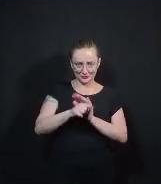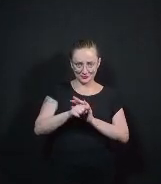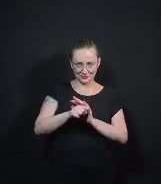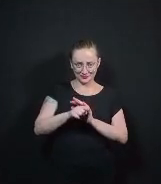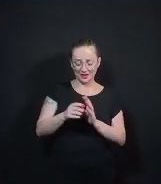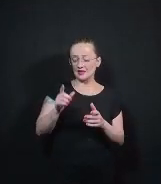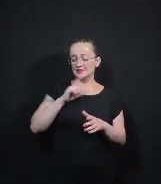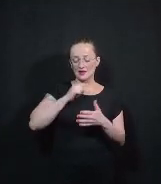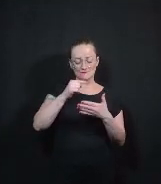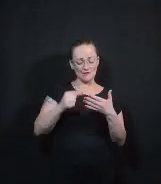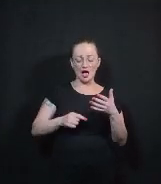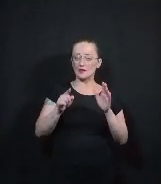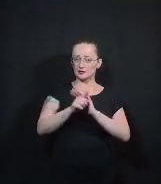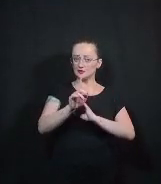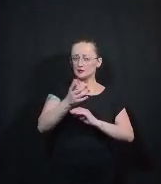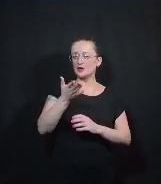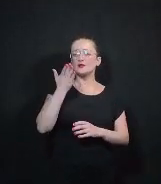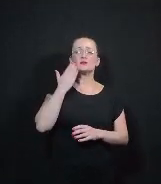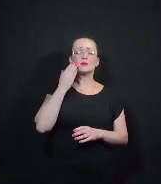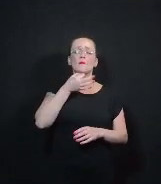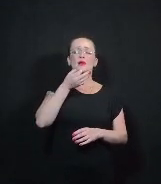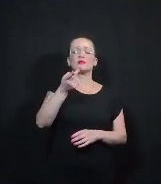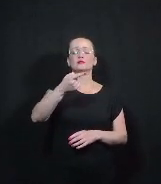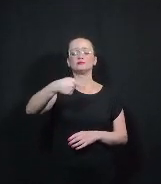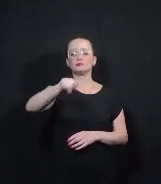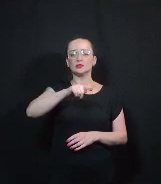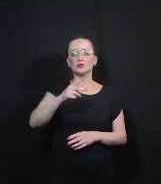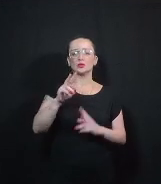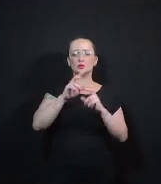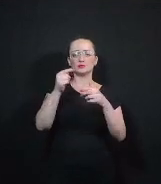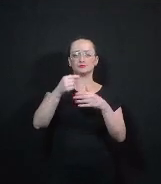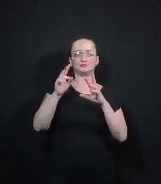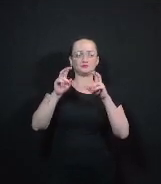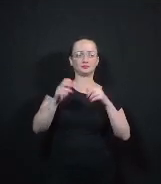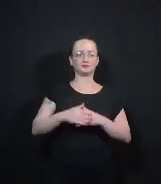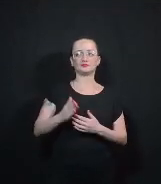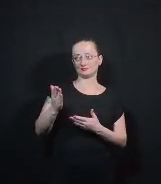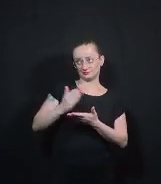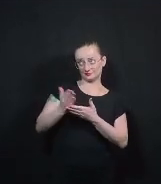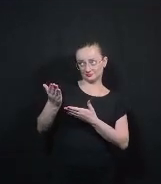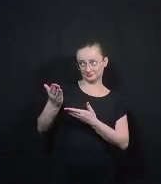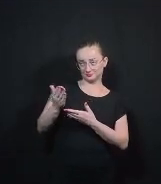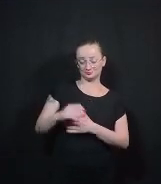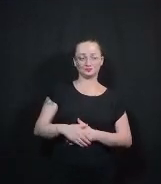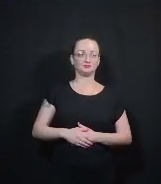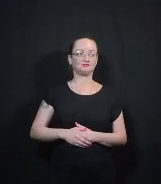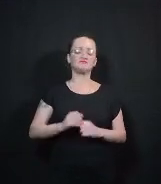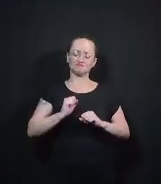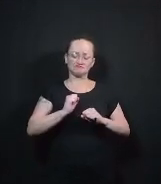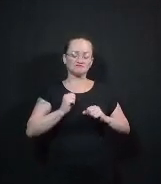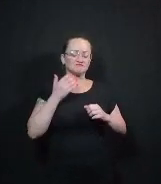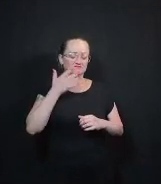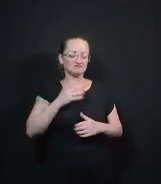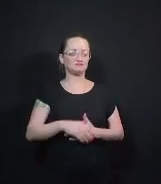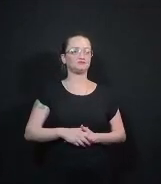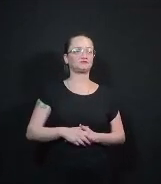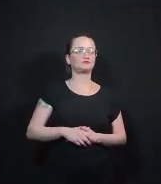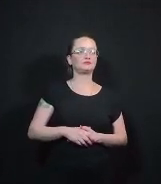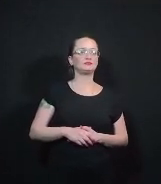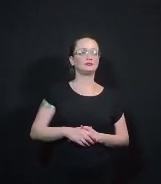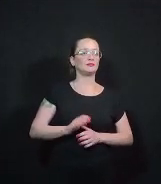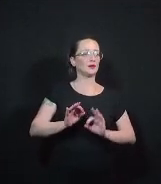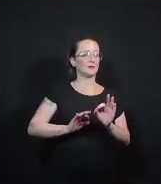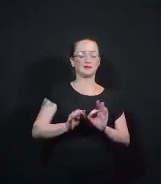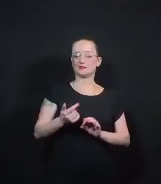vocês sobre a perspectiva de vocês sobre isso. Quer começar, Pablo? Posso falar? Não, nós não estamos preparados.